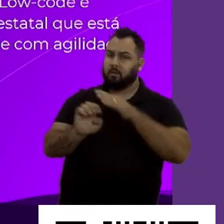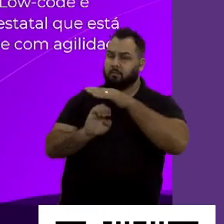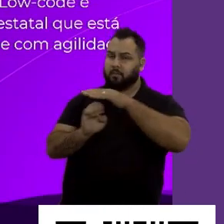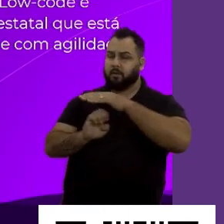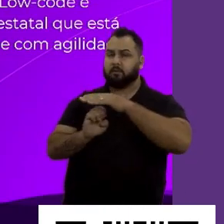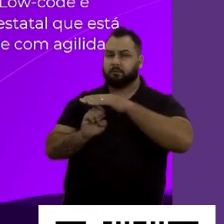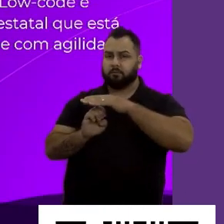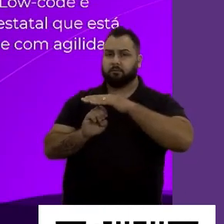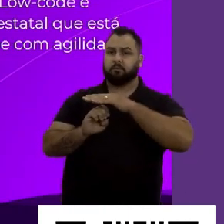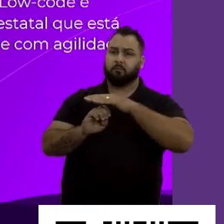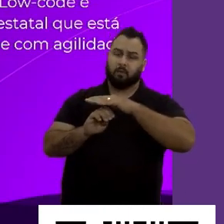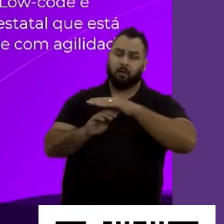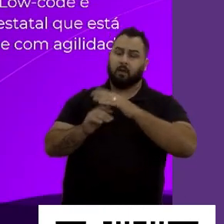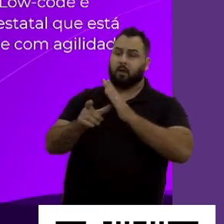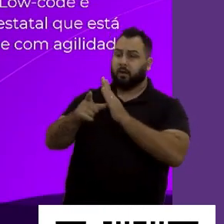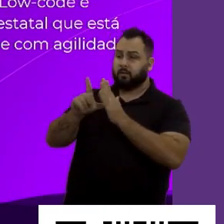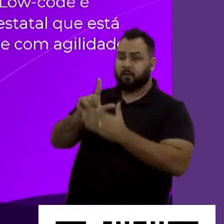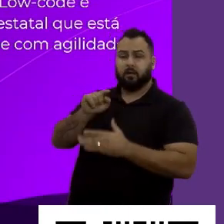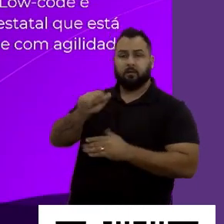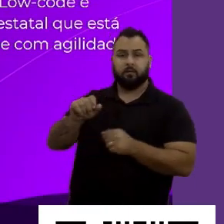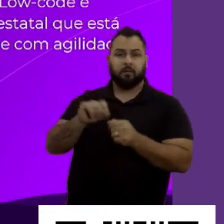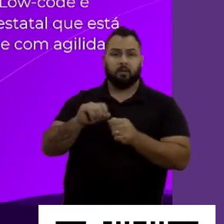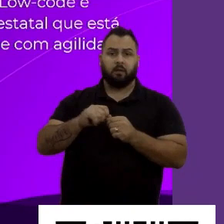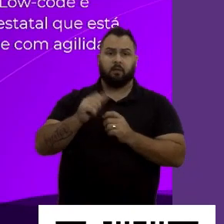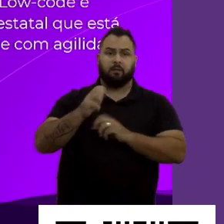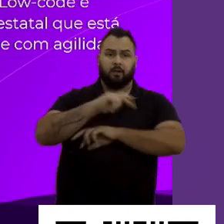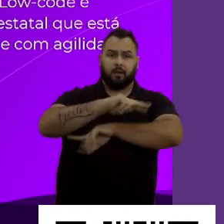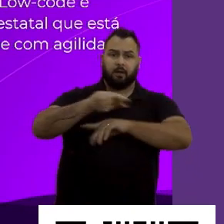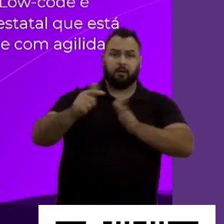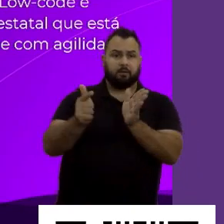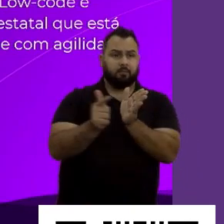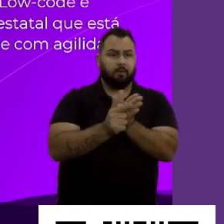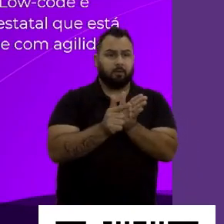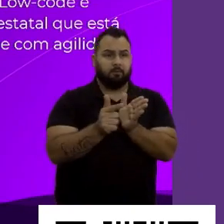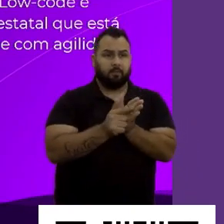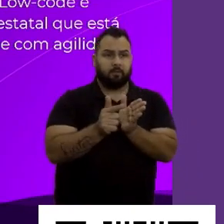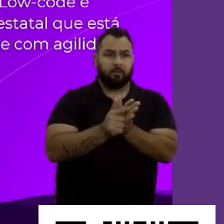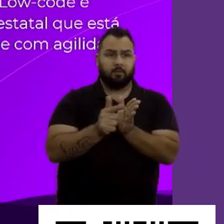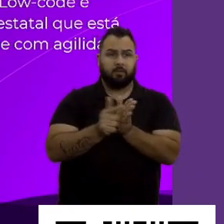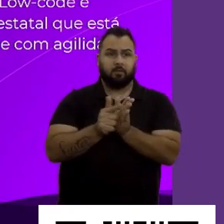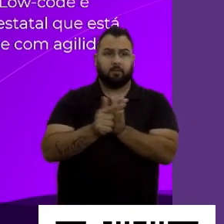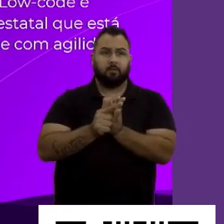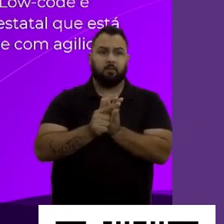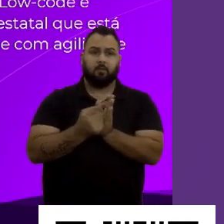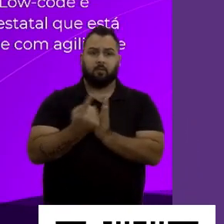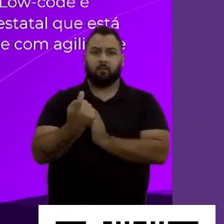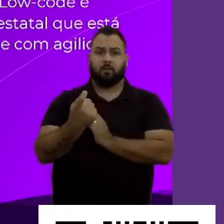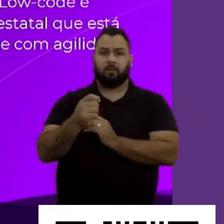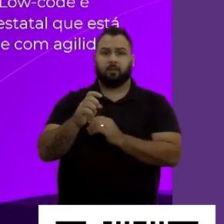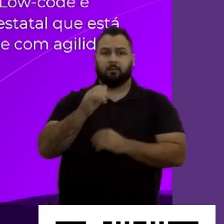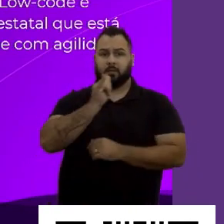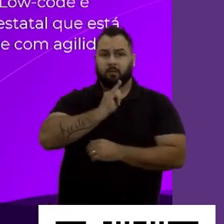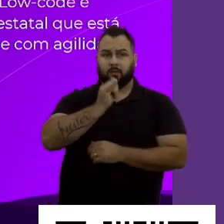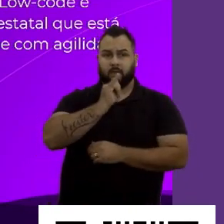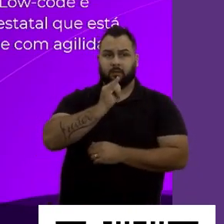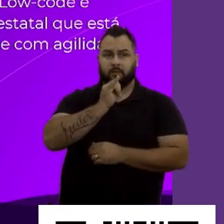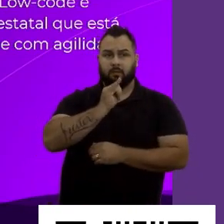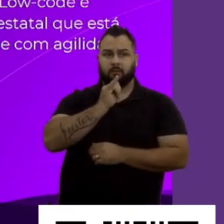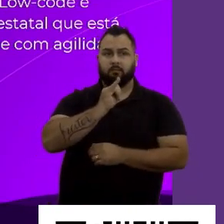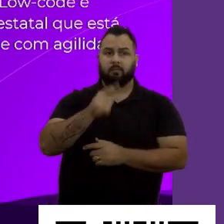antes era feito em vários papéis digamos assim vou dar um exemplo de uma empresa fictícia